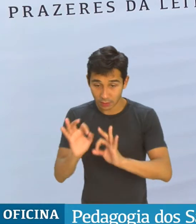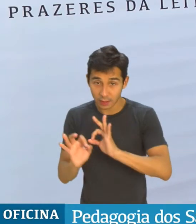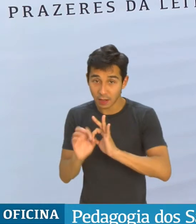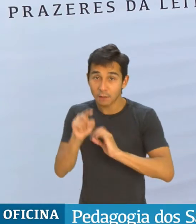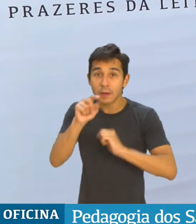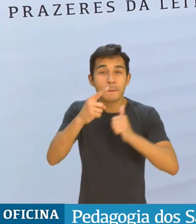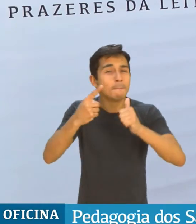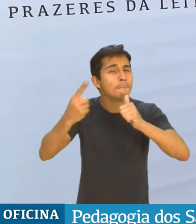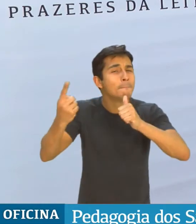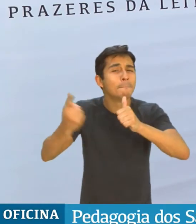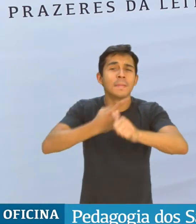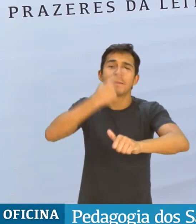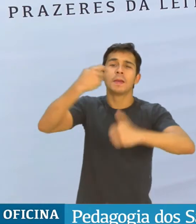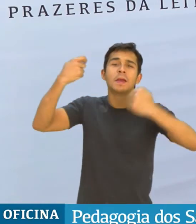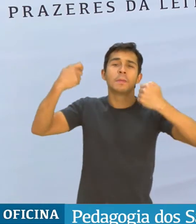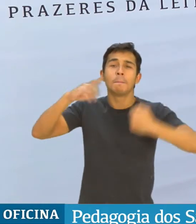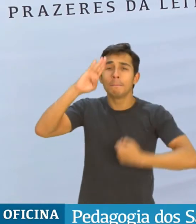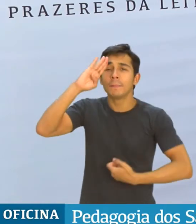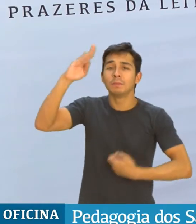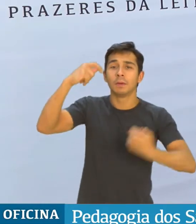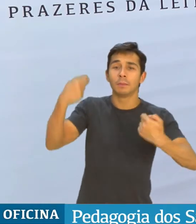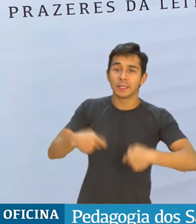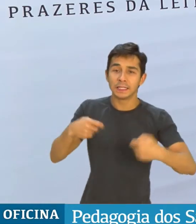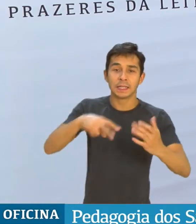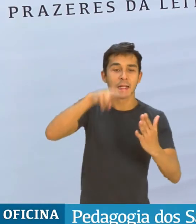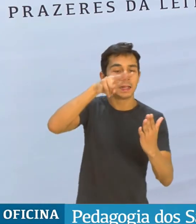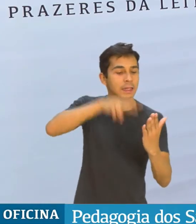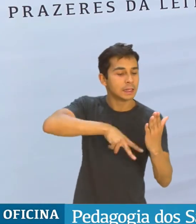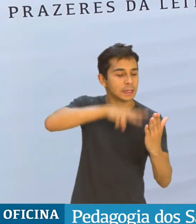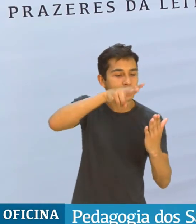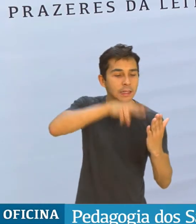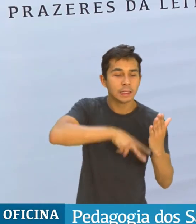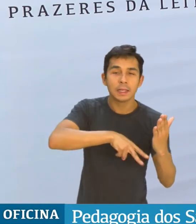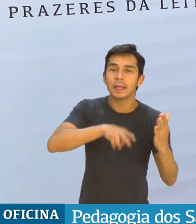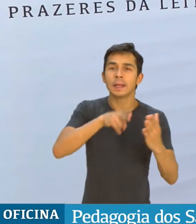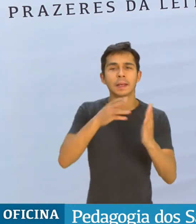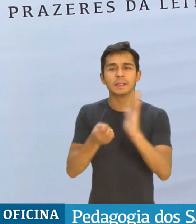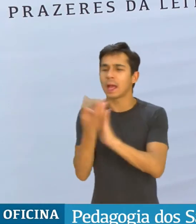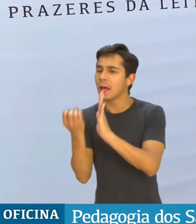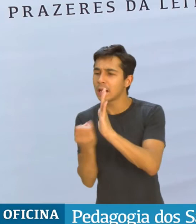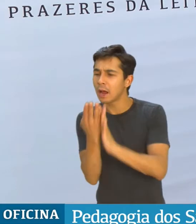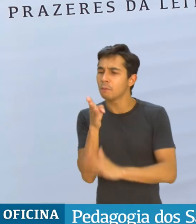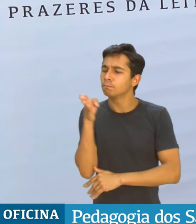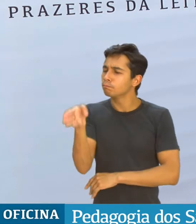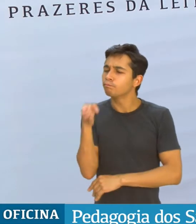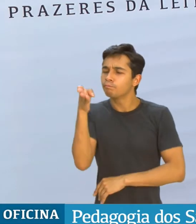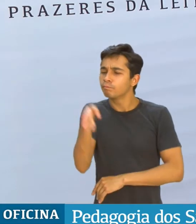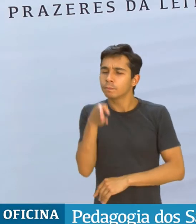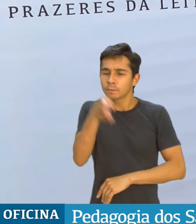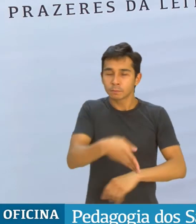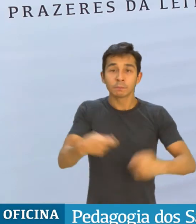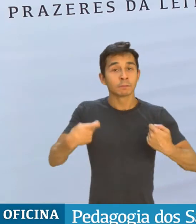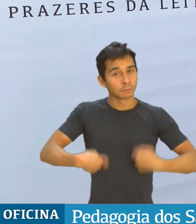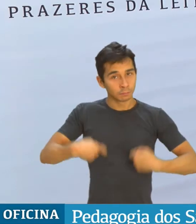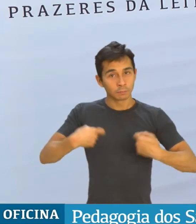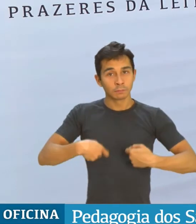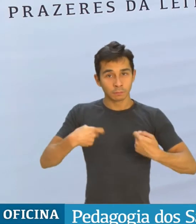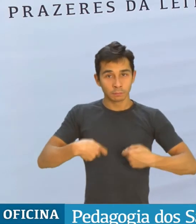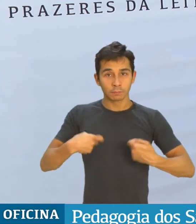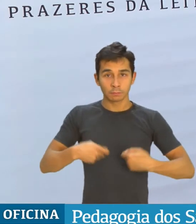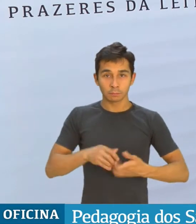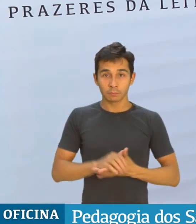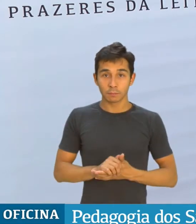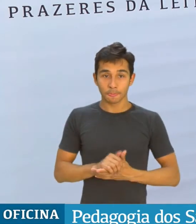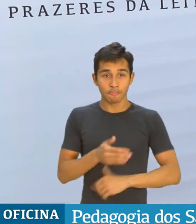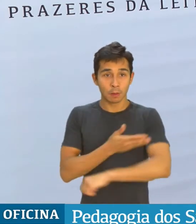o primeiro leitor, o primeiro espectador, participante ativo desse sarau. Você precisa ser essa pessoa. Se